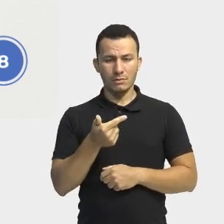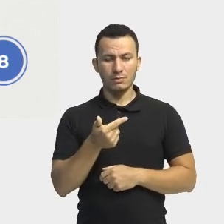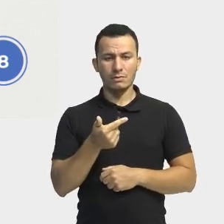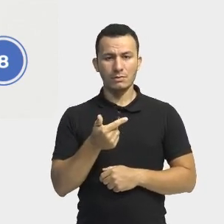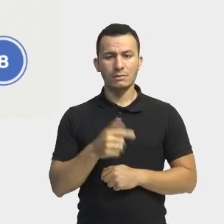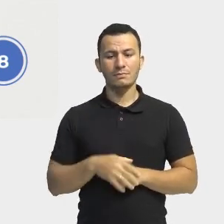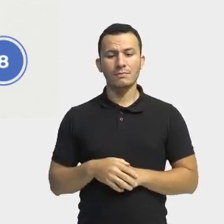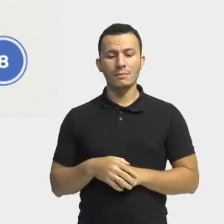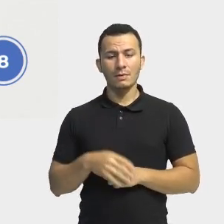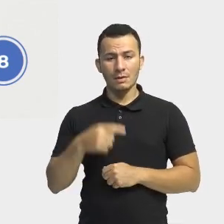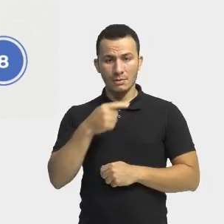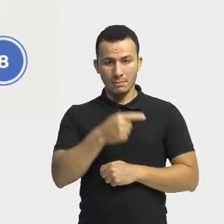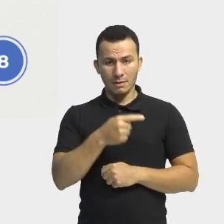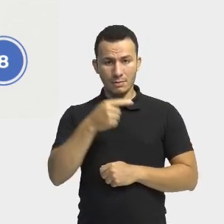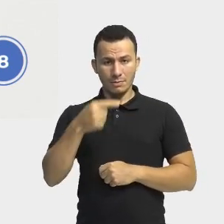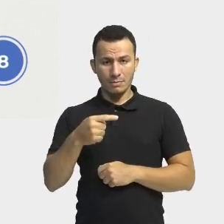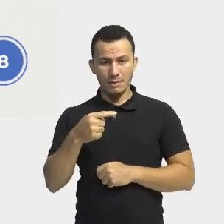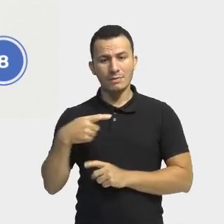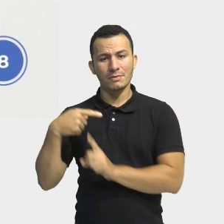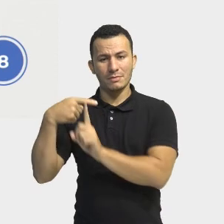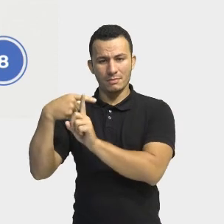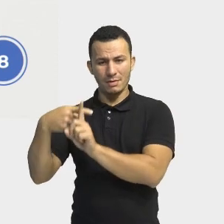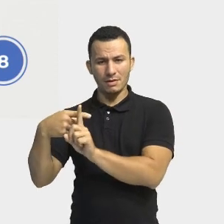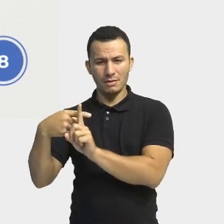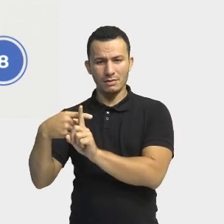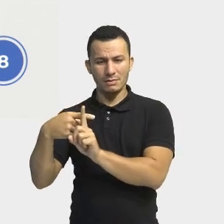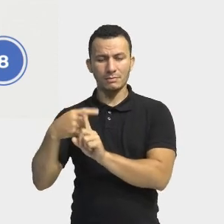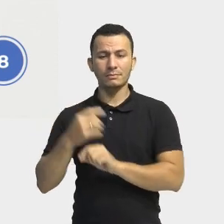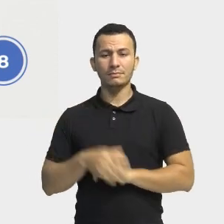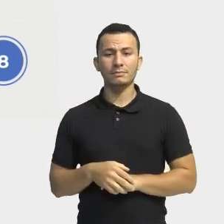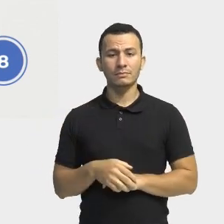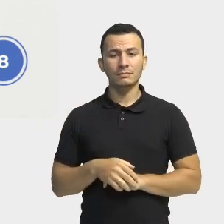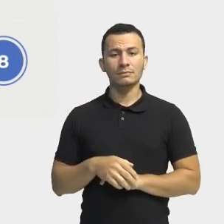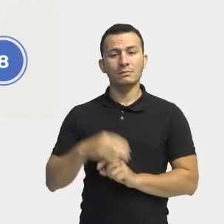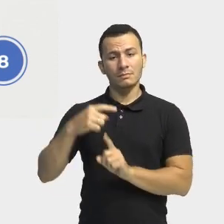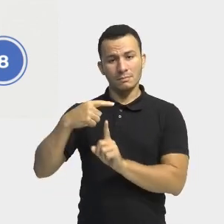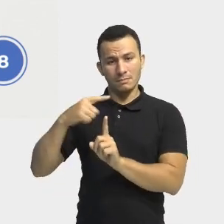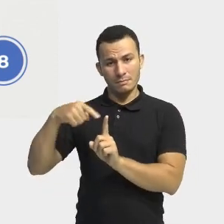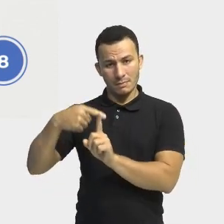75,2, menos com menos é mais